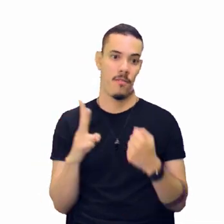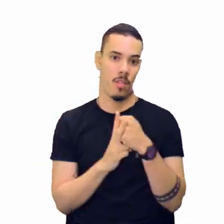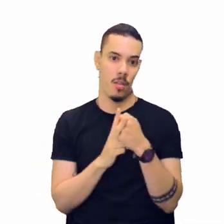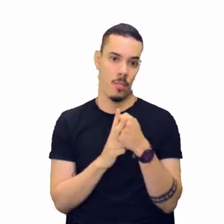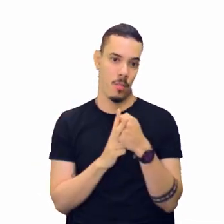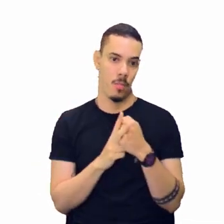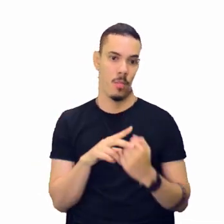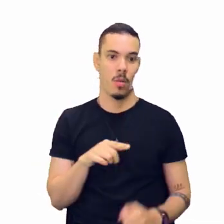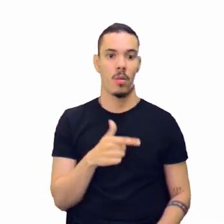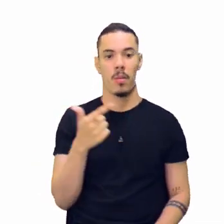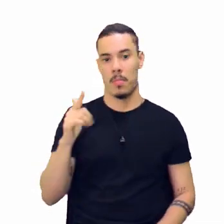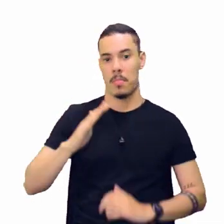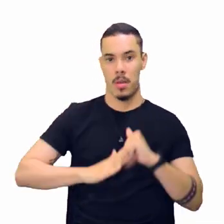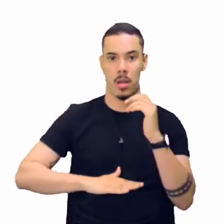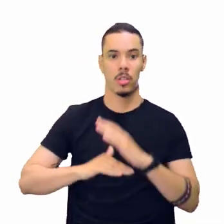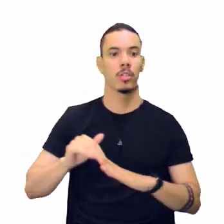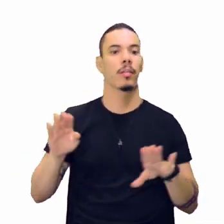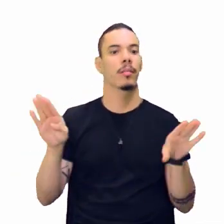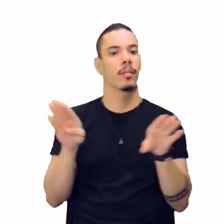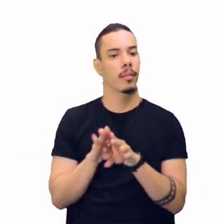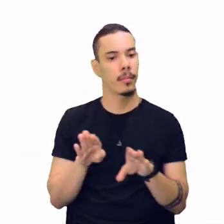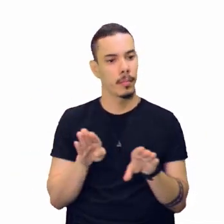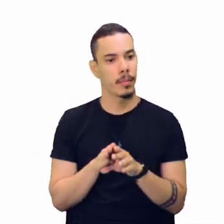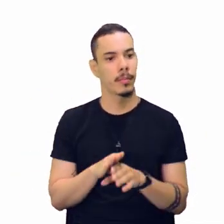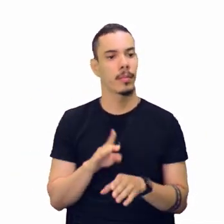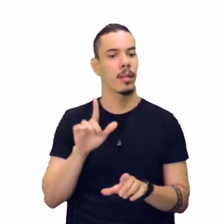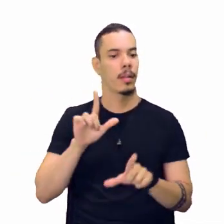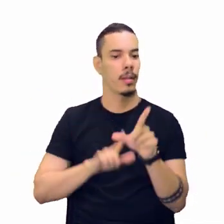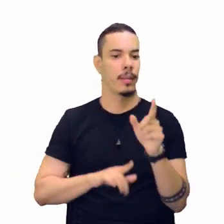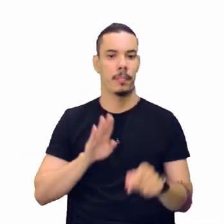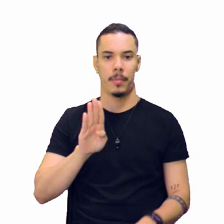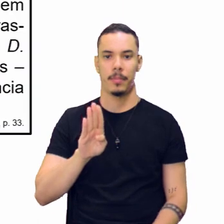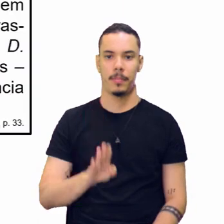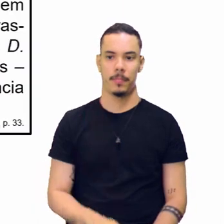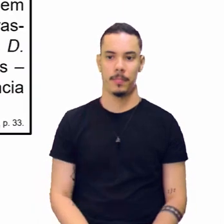prática é proparoxítona. Alternativa letra B.